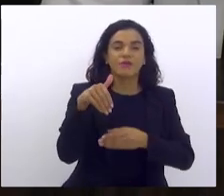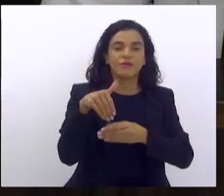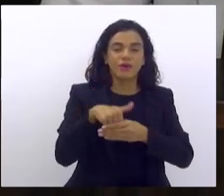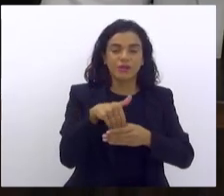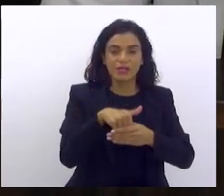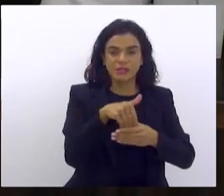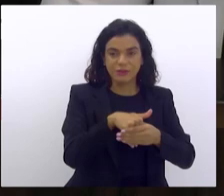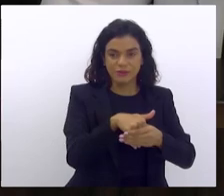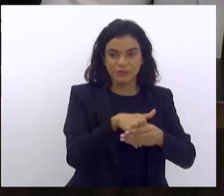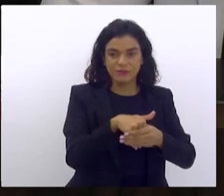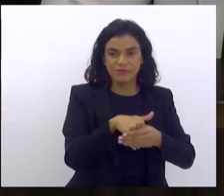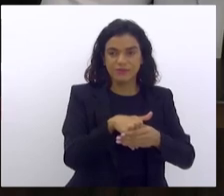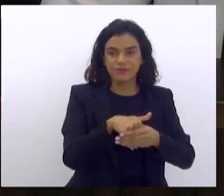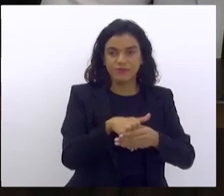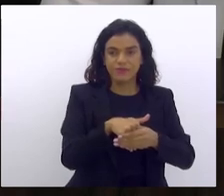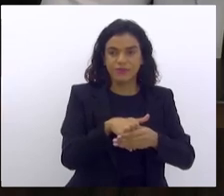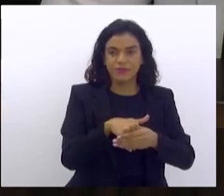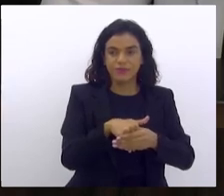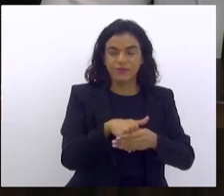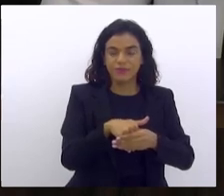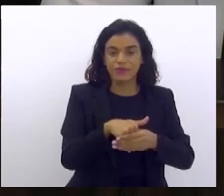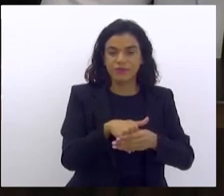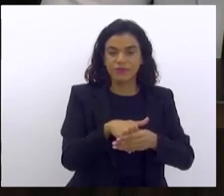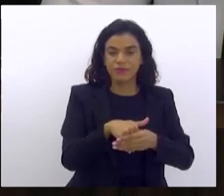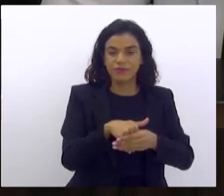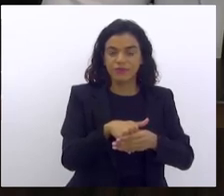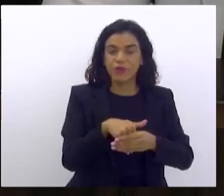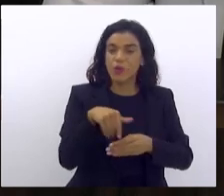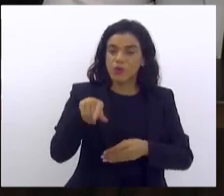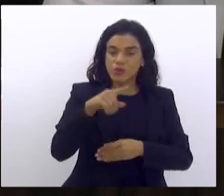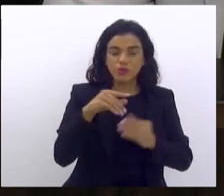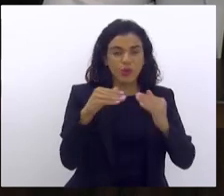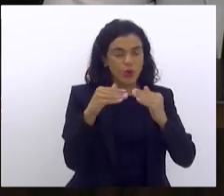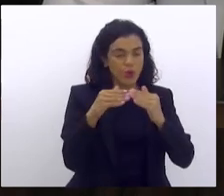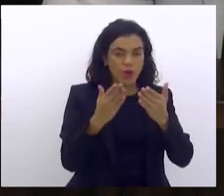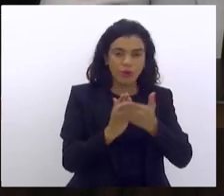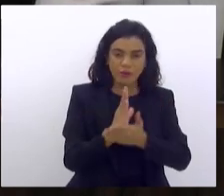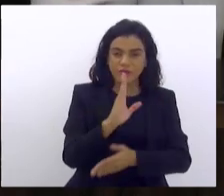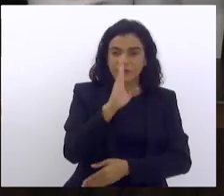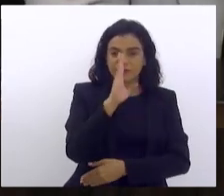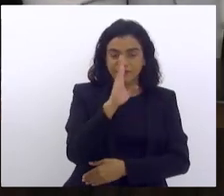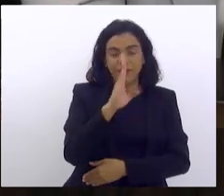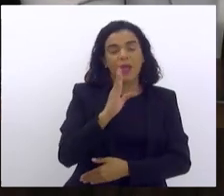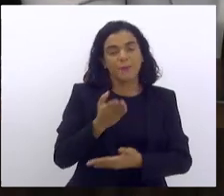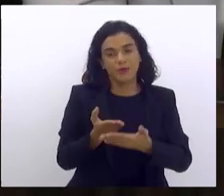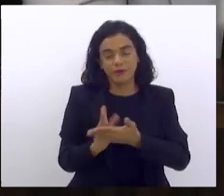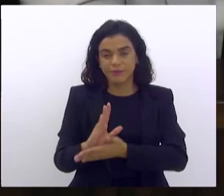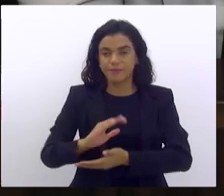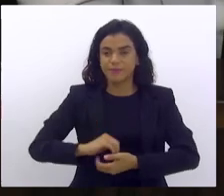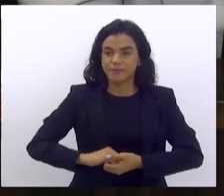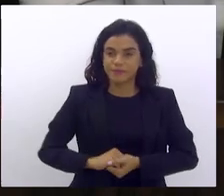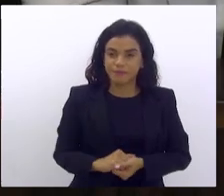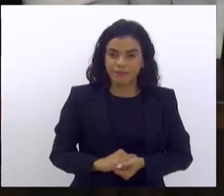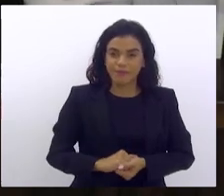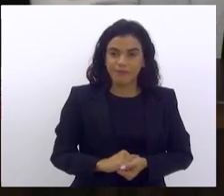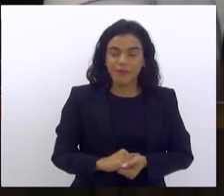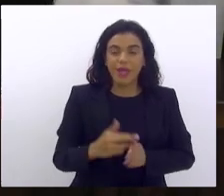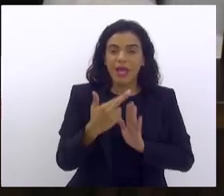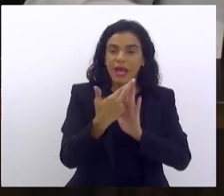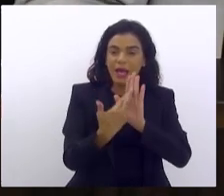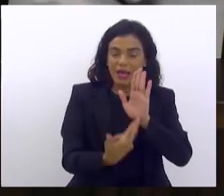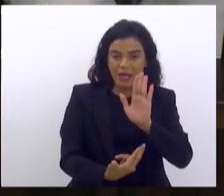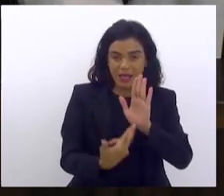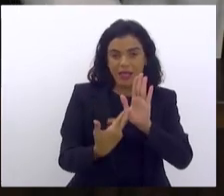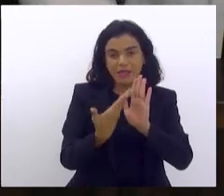votação, seu projeto a ser emendado. Senhores que aprovam, permanece como estão, aprovado. A redação